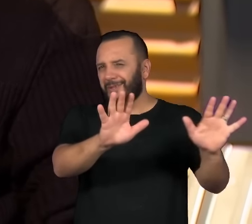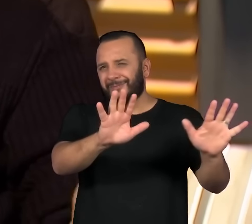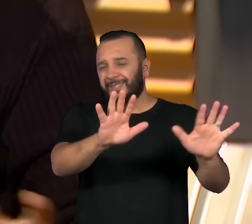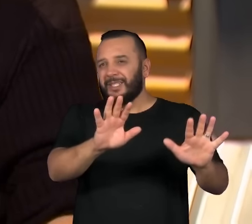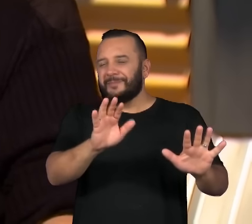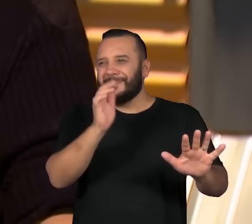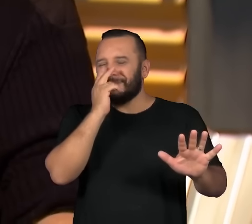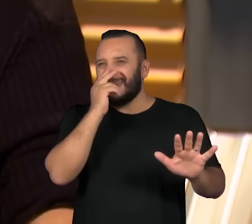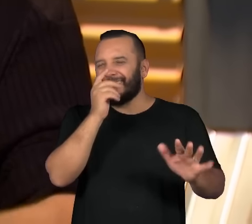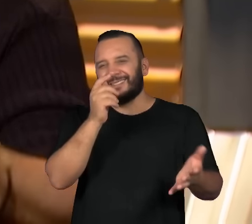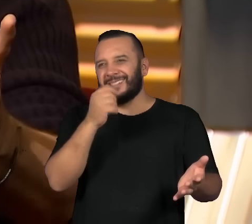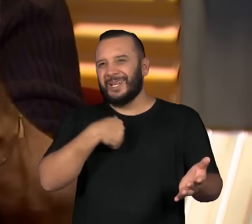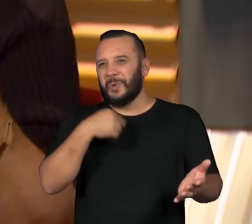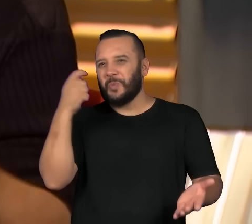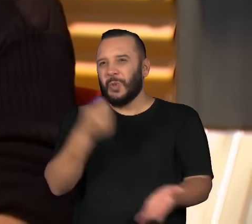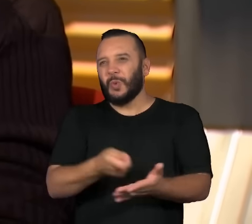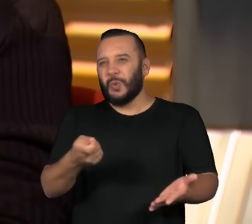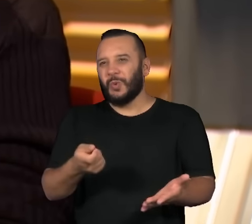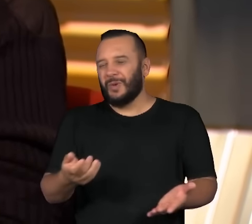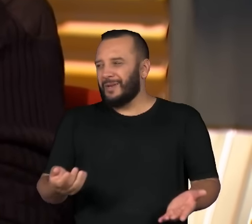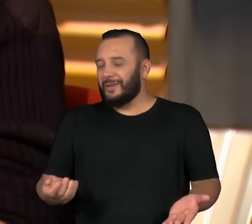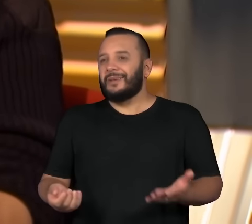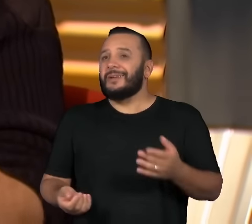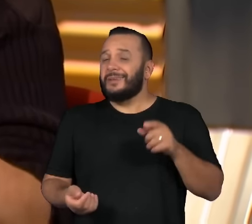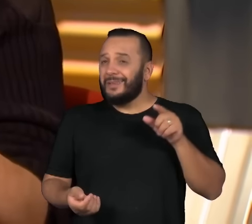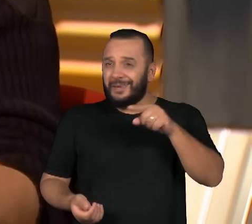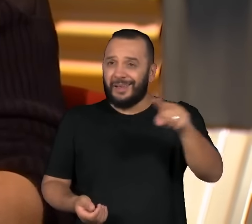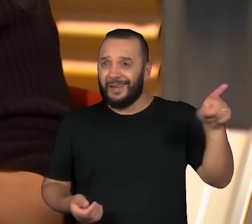pesada, mais dura. E com eles eu tenho aprendido